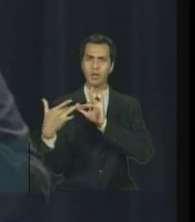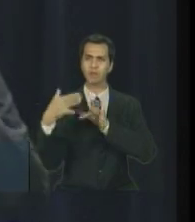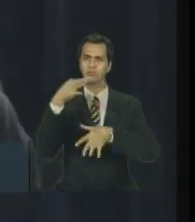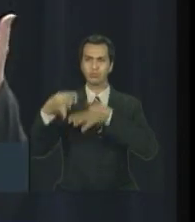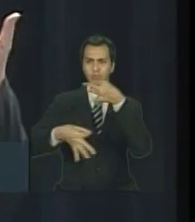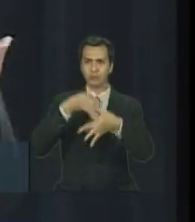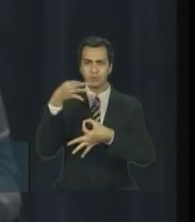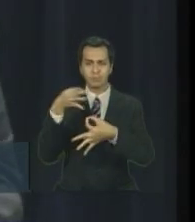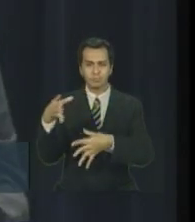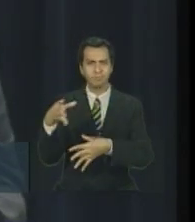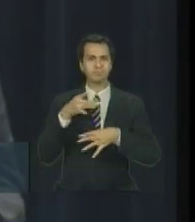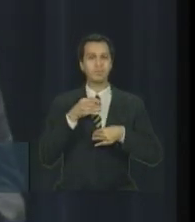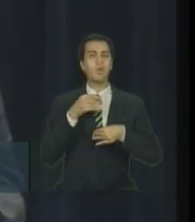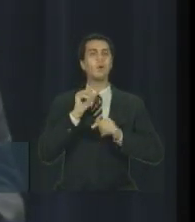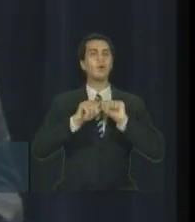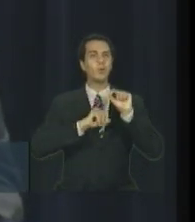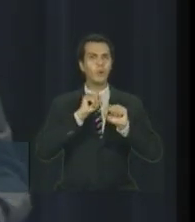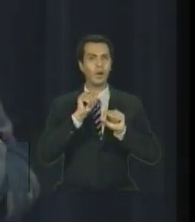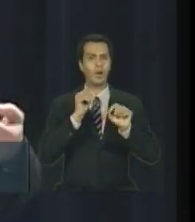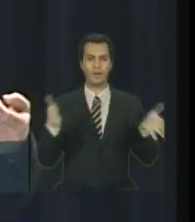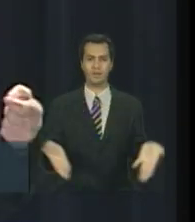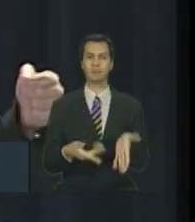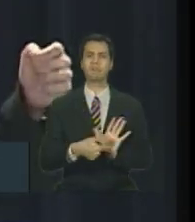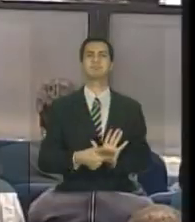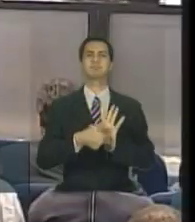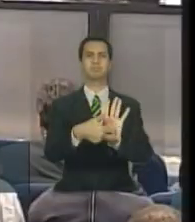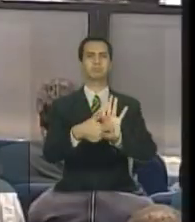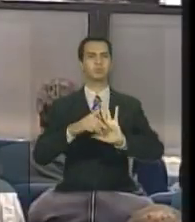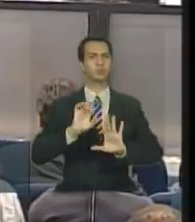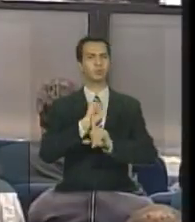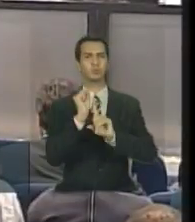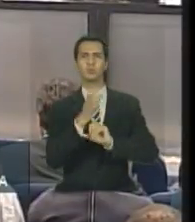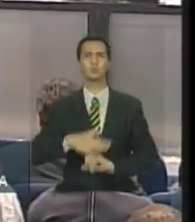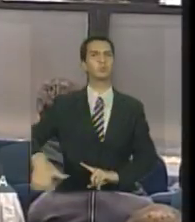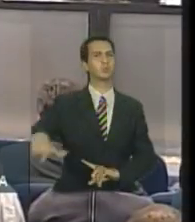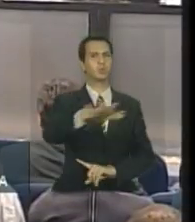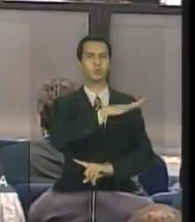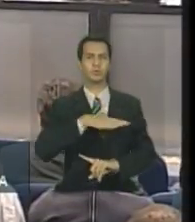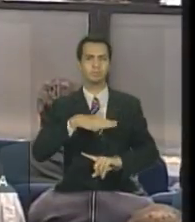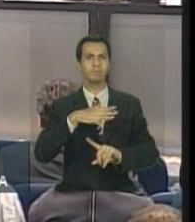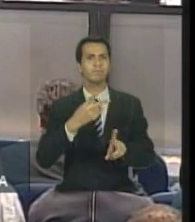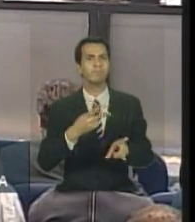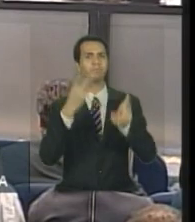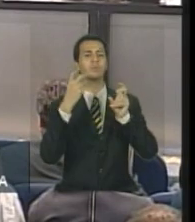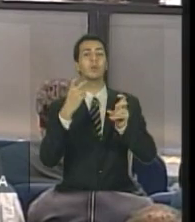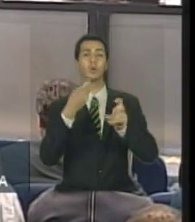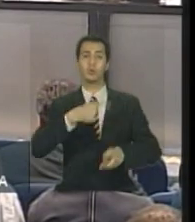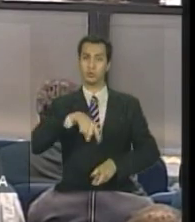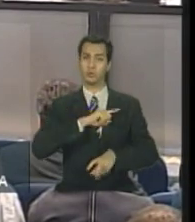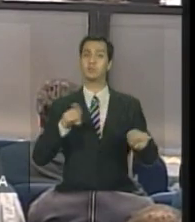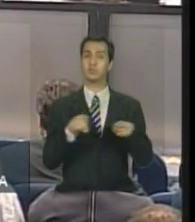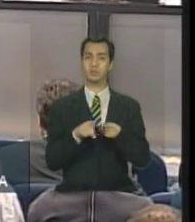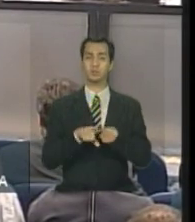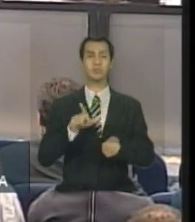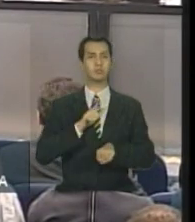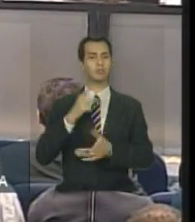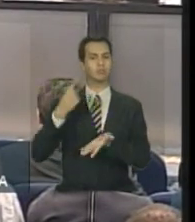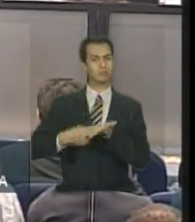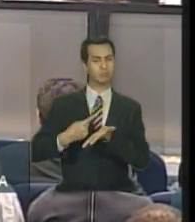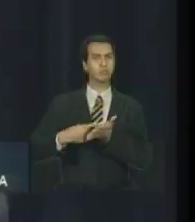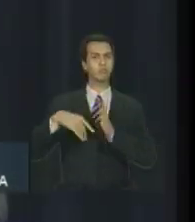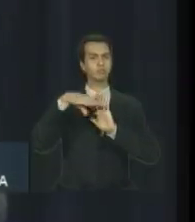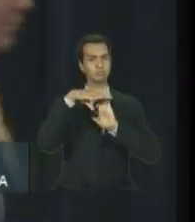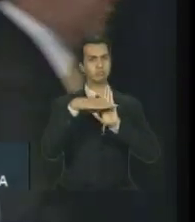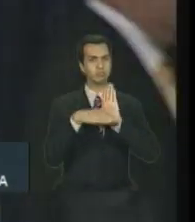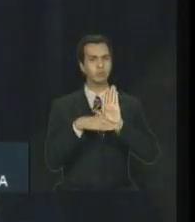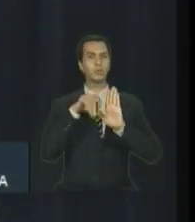eles são apresentados publicamente, nós tenhamos também em cada momento toda a agenda de monitoramento. O